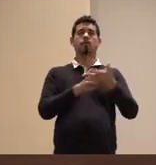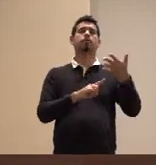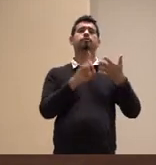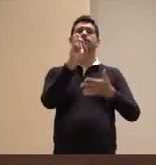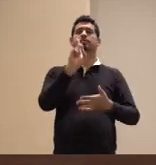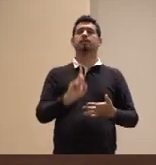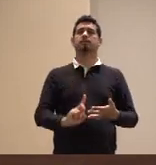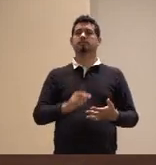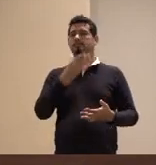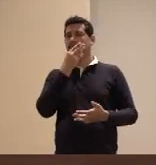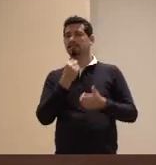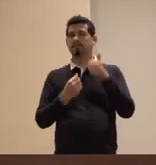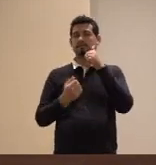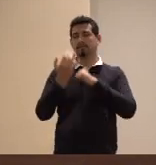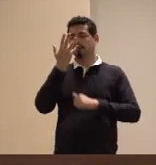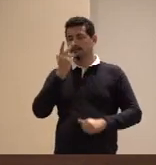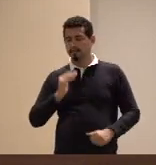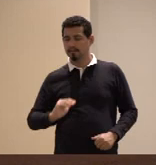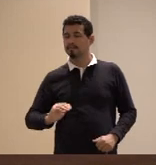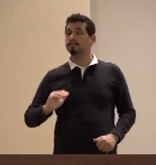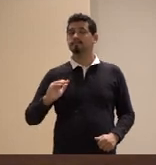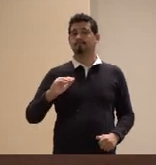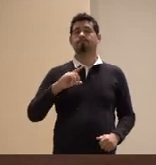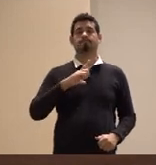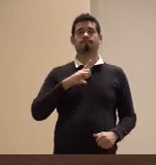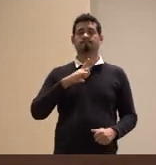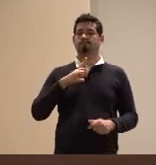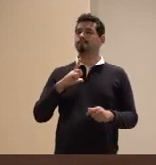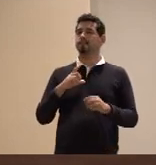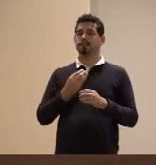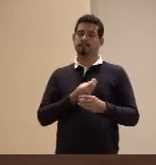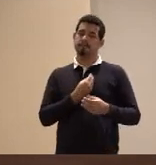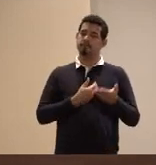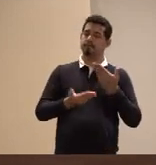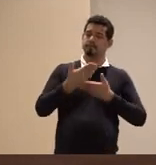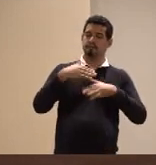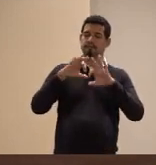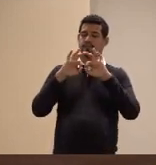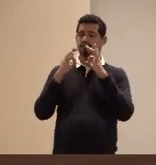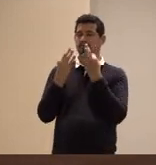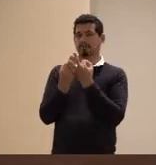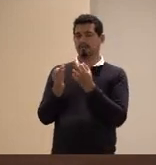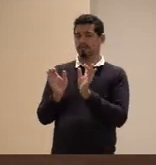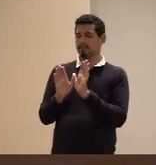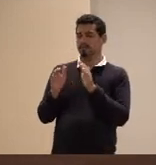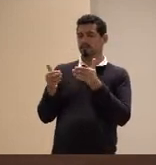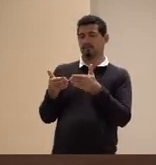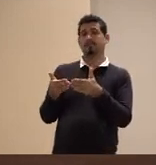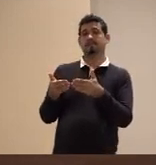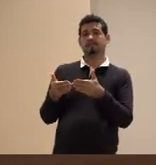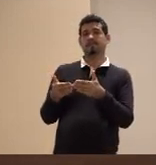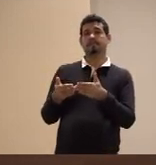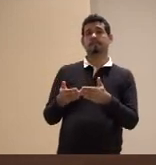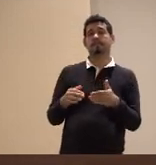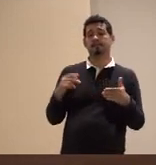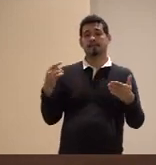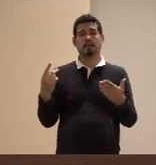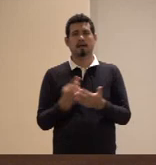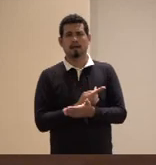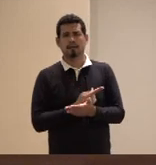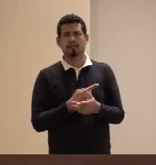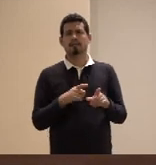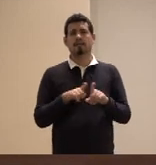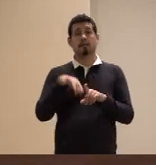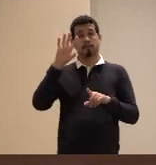direito do menino e da menina ter a sua convivência familiar e comunitária, e se a violação